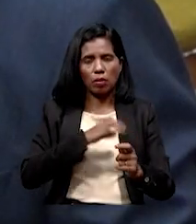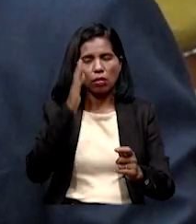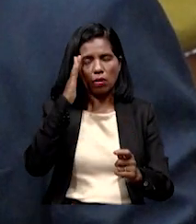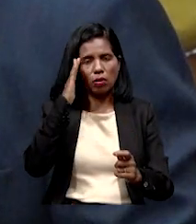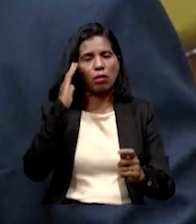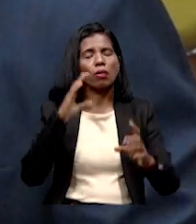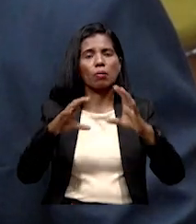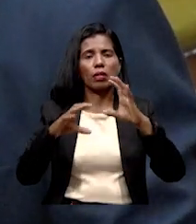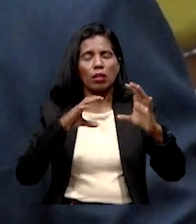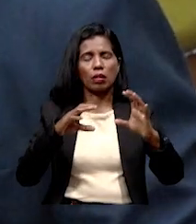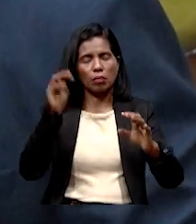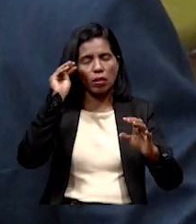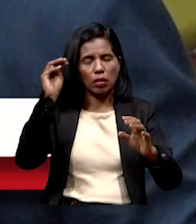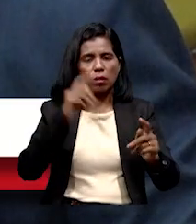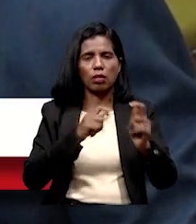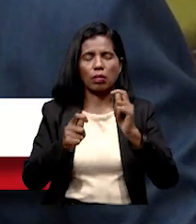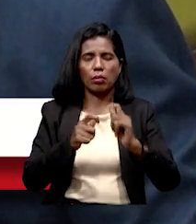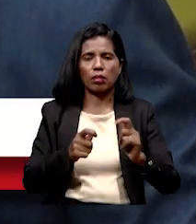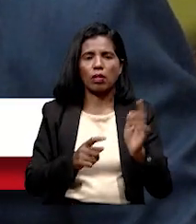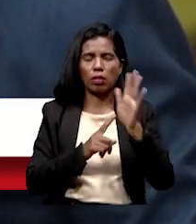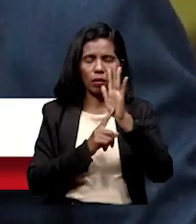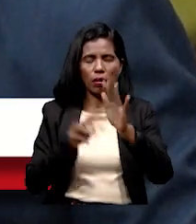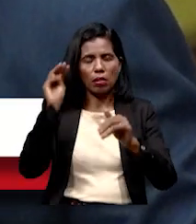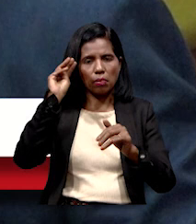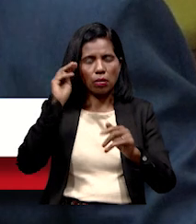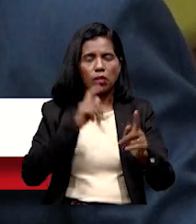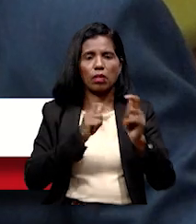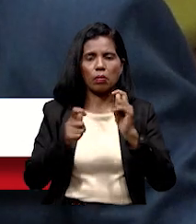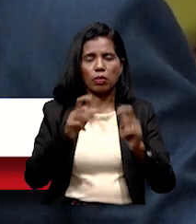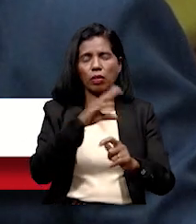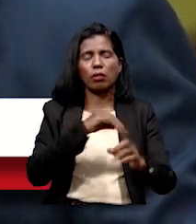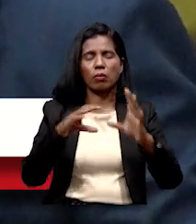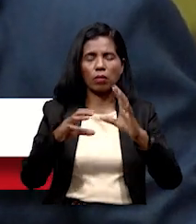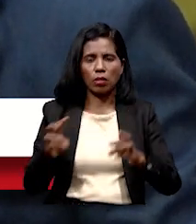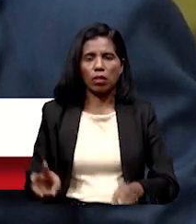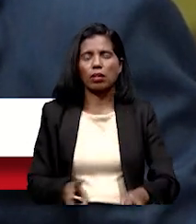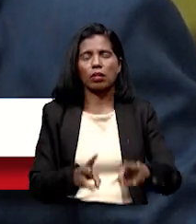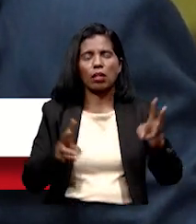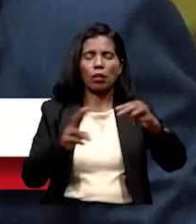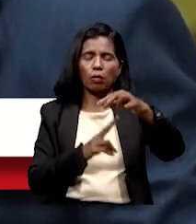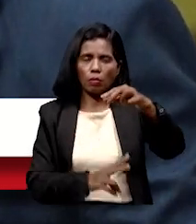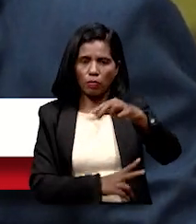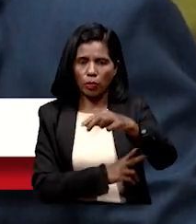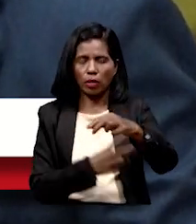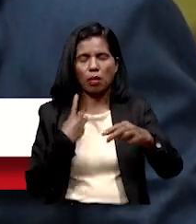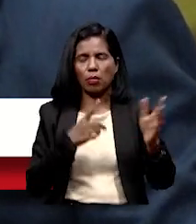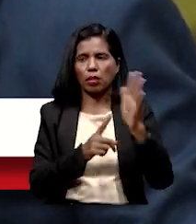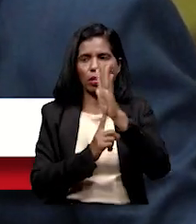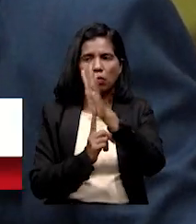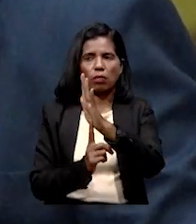ministro do transporte nia nam se informa senhor ministro do transporte nomos estrada ponte no nam se informa ba